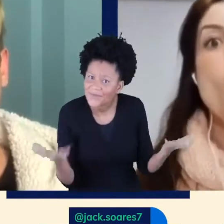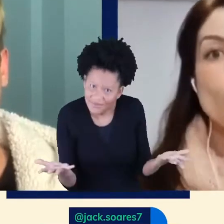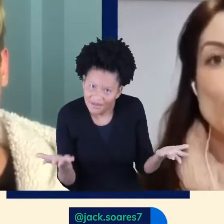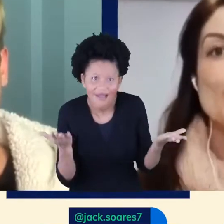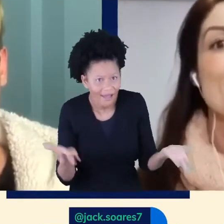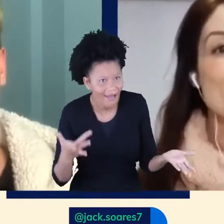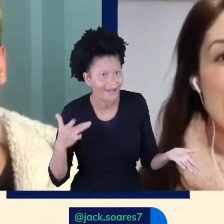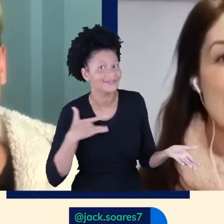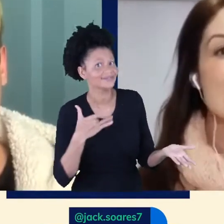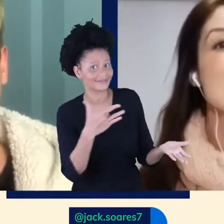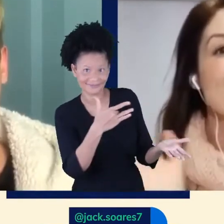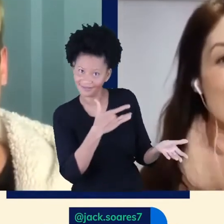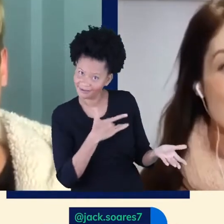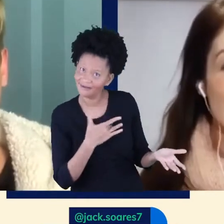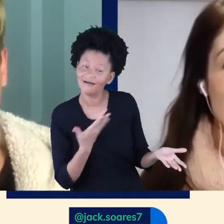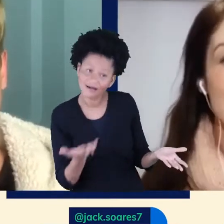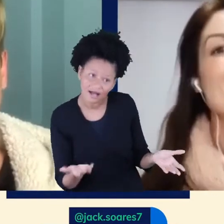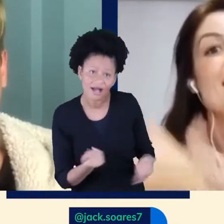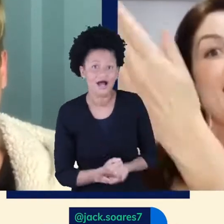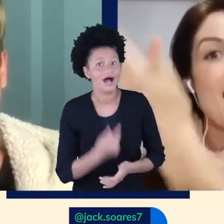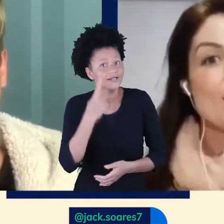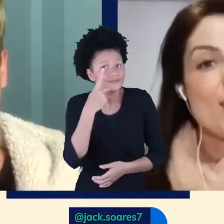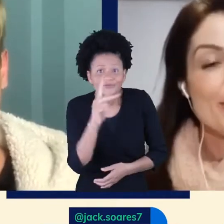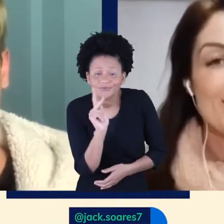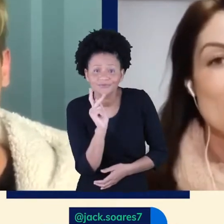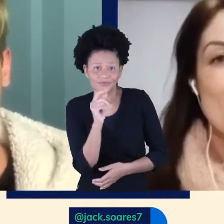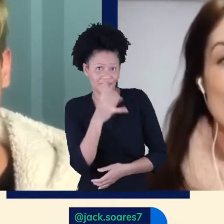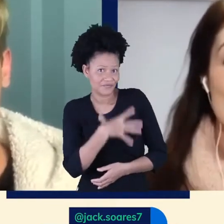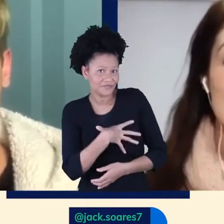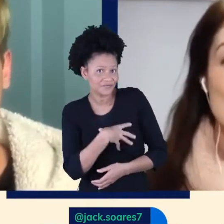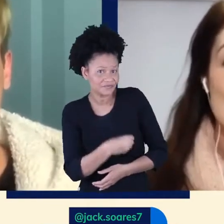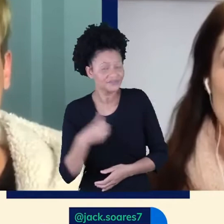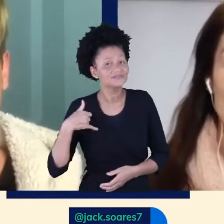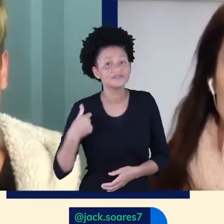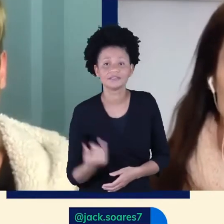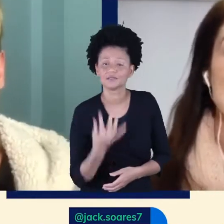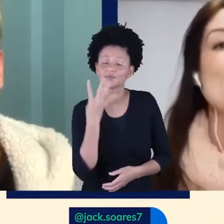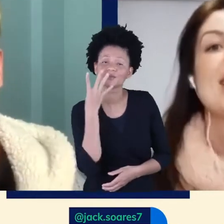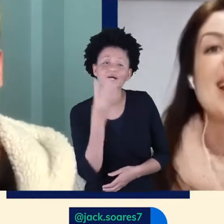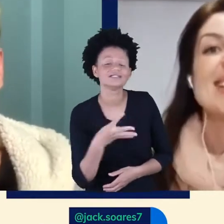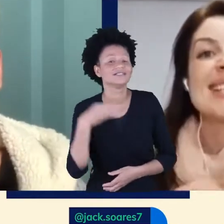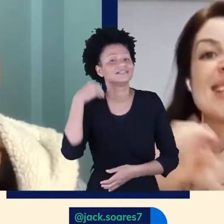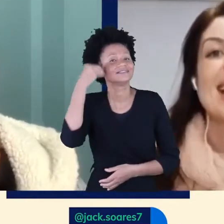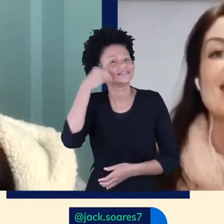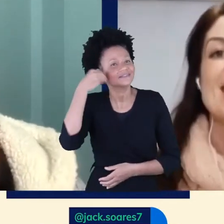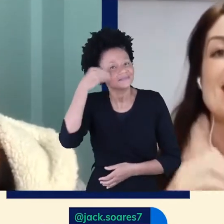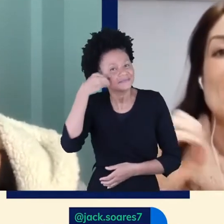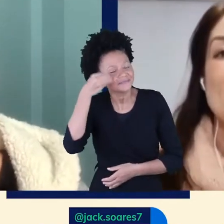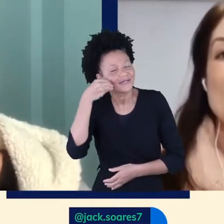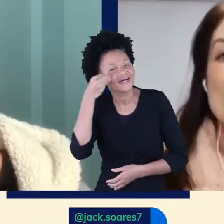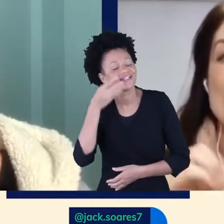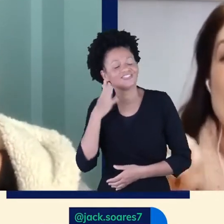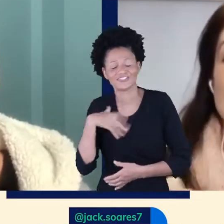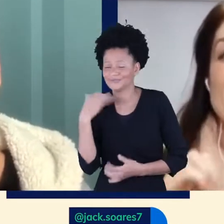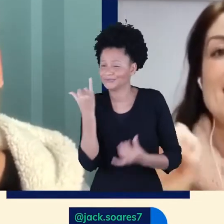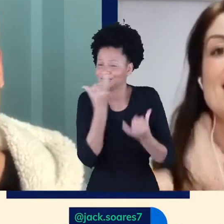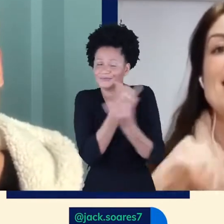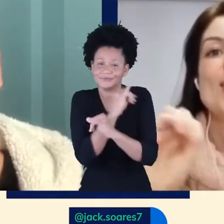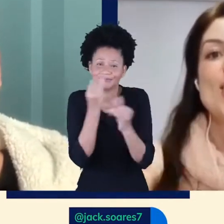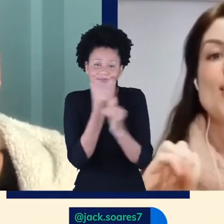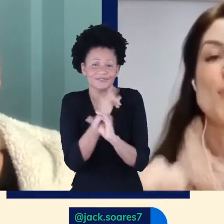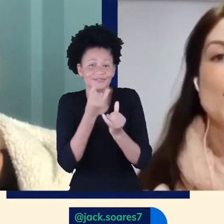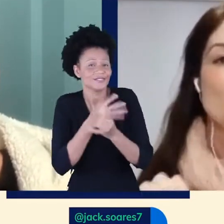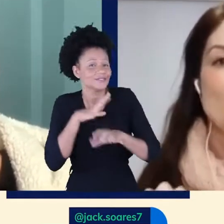Que bom, isso é saudável, mas na verdade, a sua filha de 4 anos, as experiências dela já estão ali permeadas